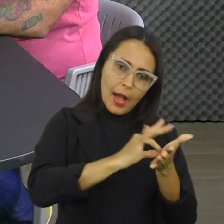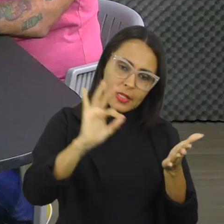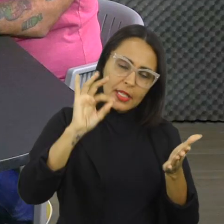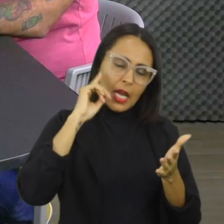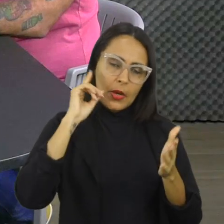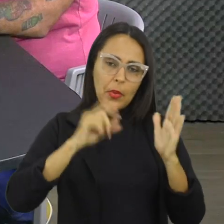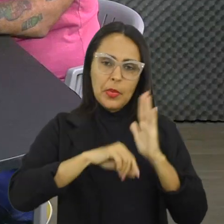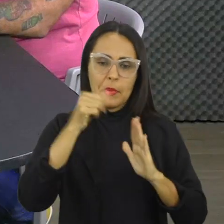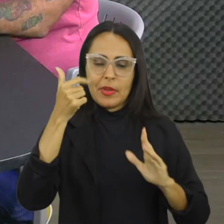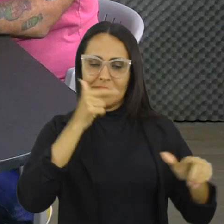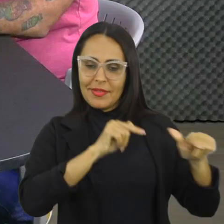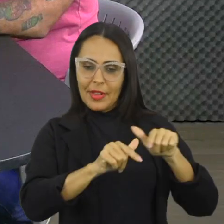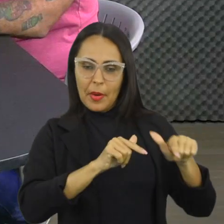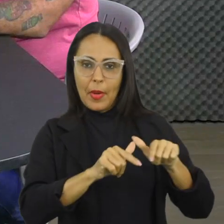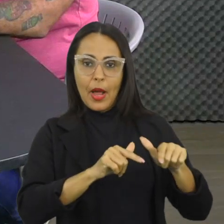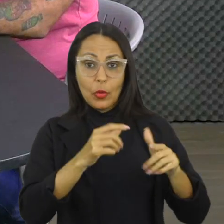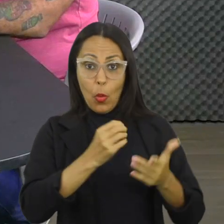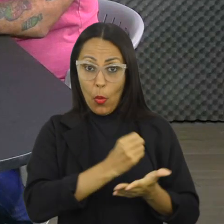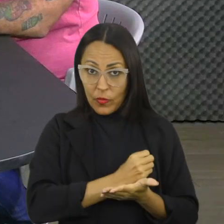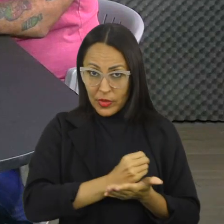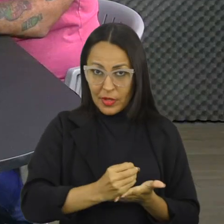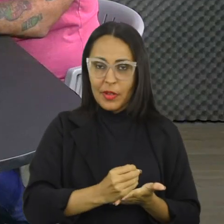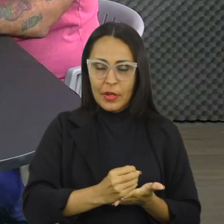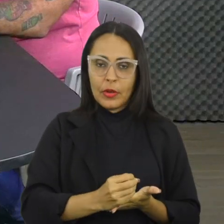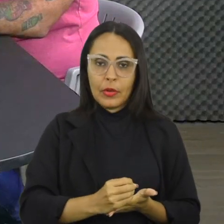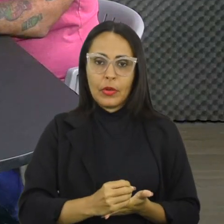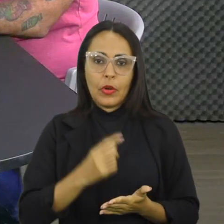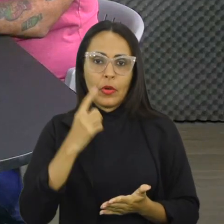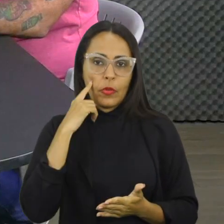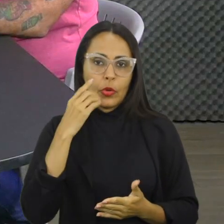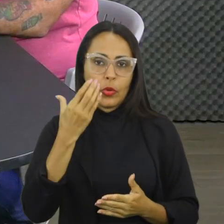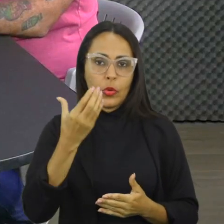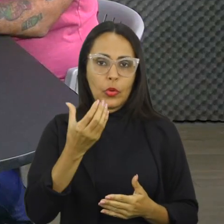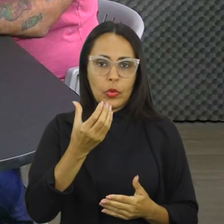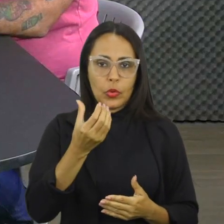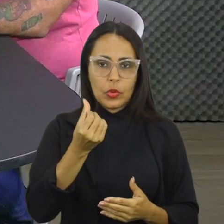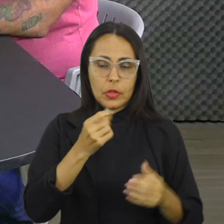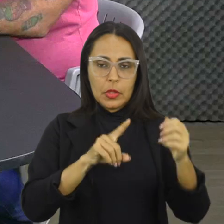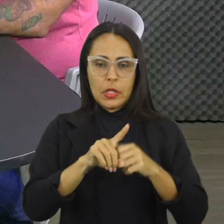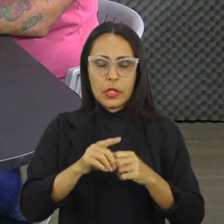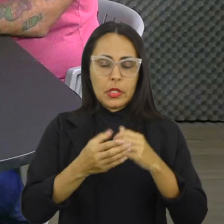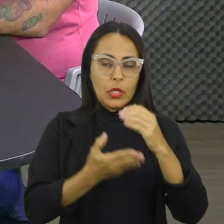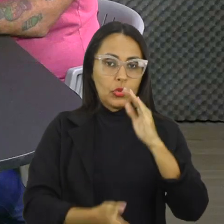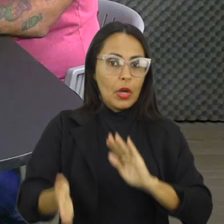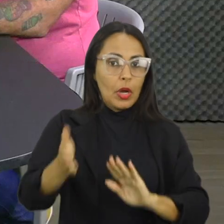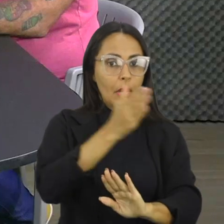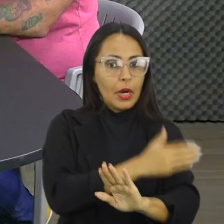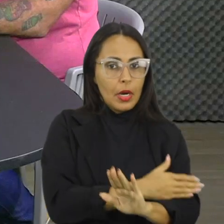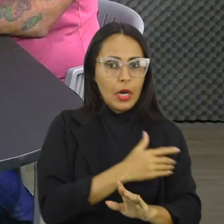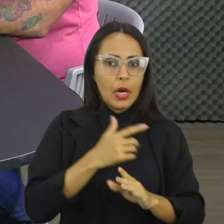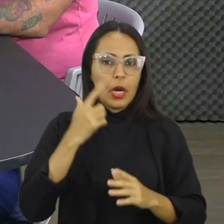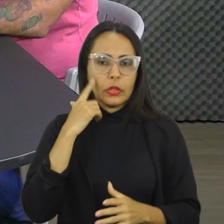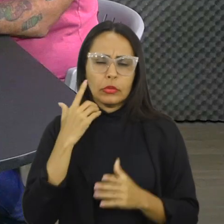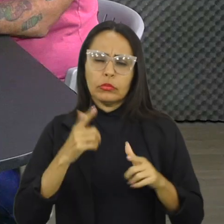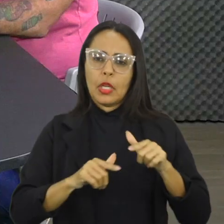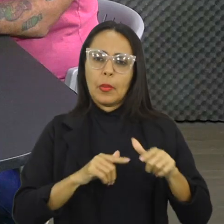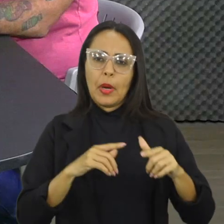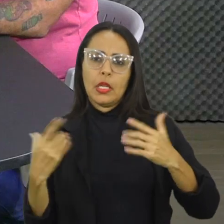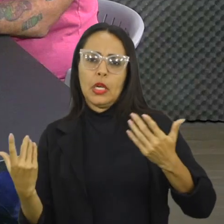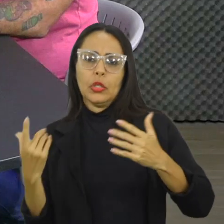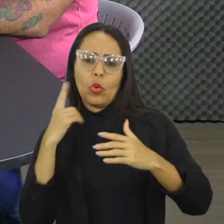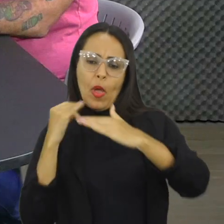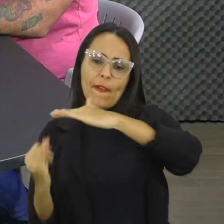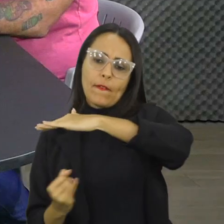carteira, meu trabalho oficial, foi uns 6 anos antes, assim, pelo menos isso, né? Trabalhando informalmente com grupos